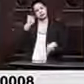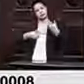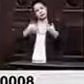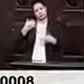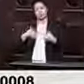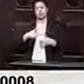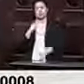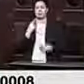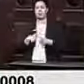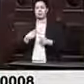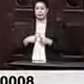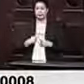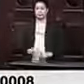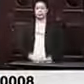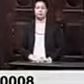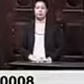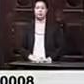para